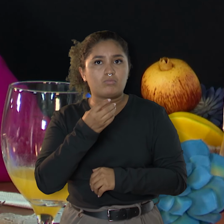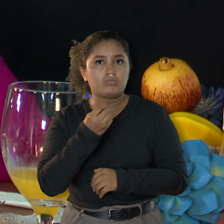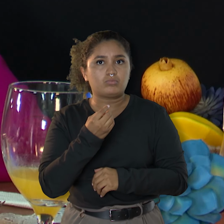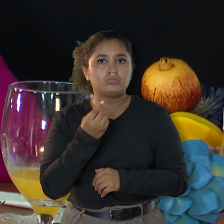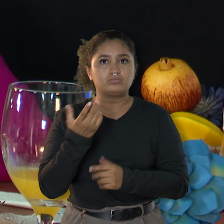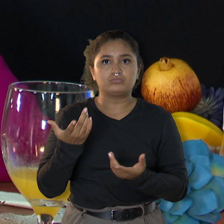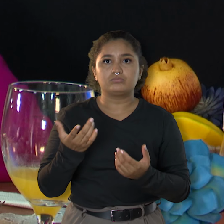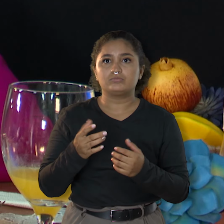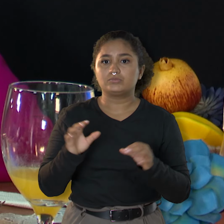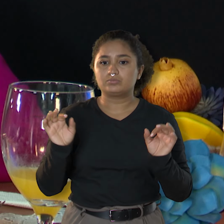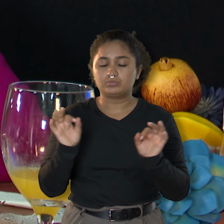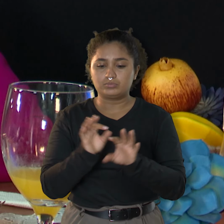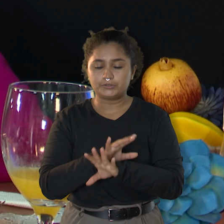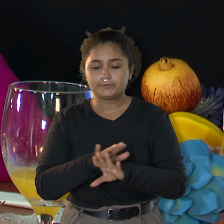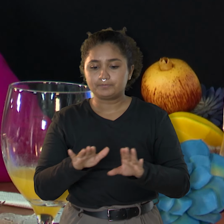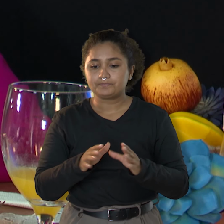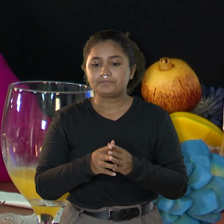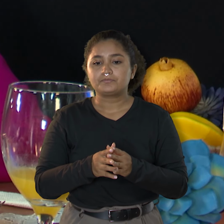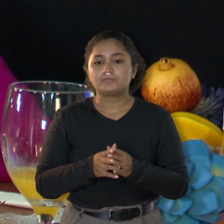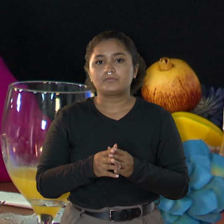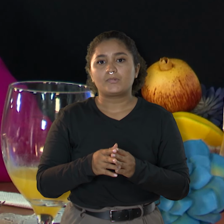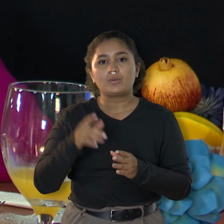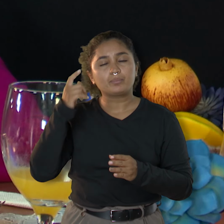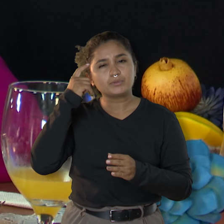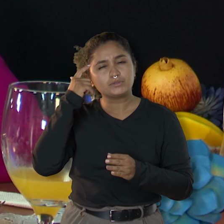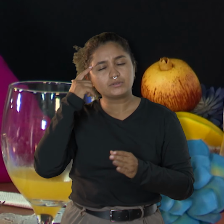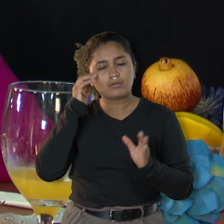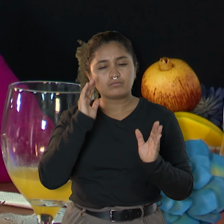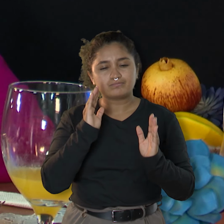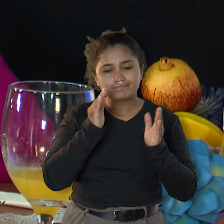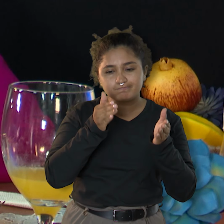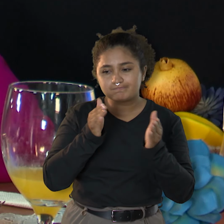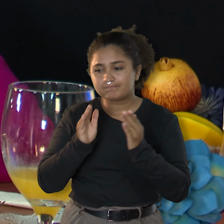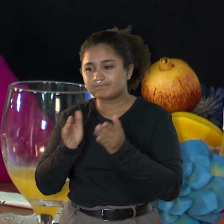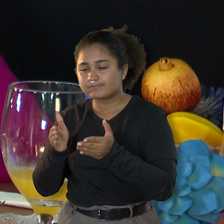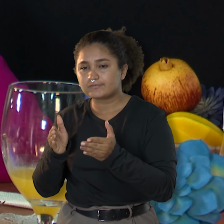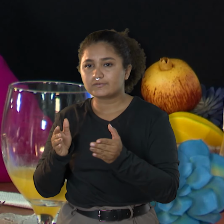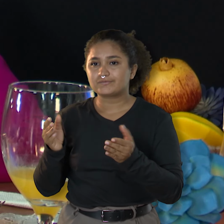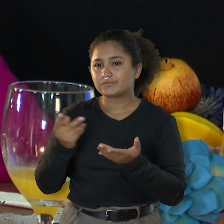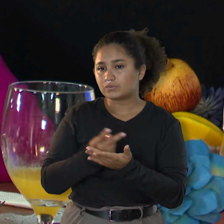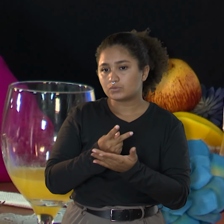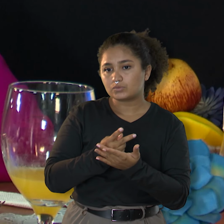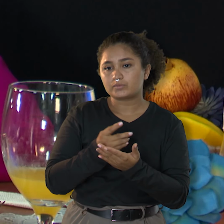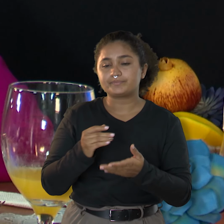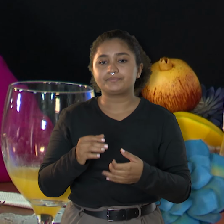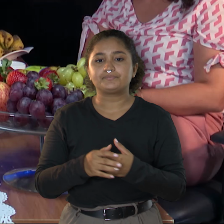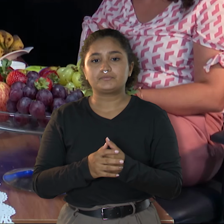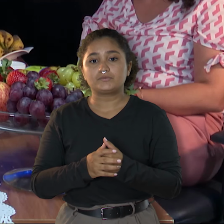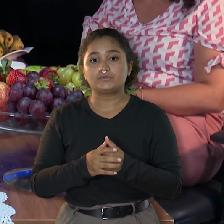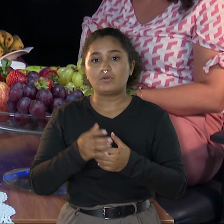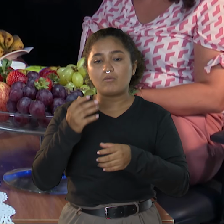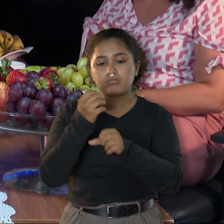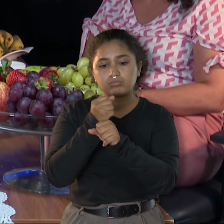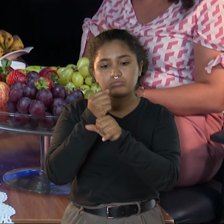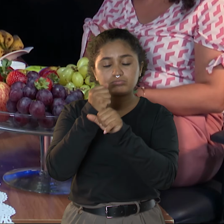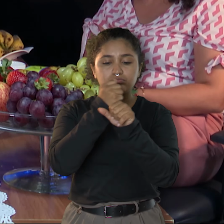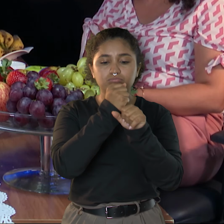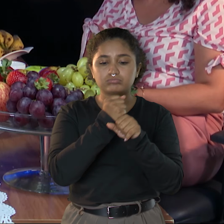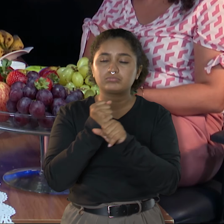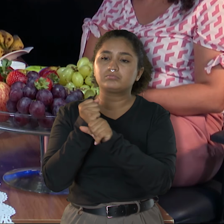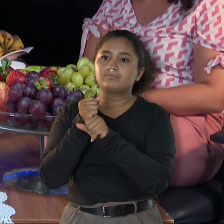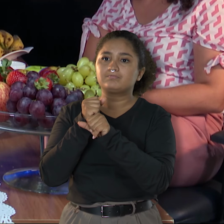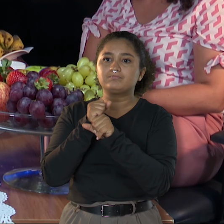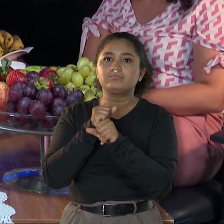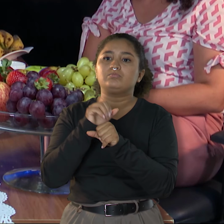porque eu julgava que seria um erro de foco. E aí eu refiz todas as contas do Justiça em Números, são fórmulas simples.